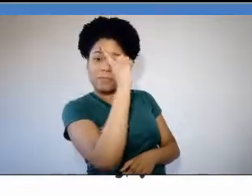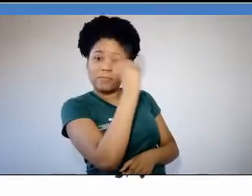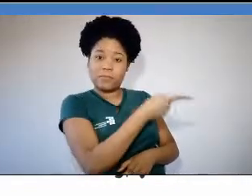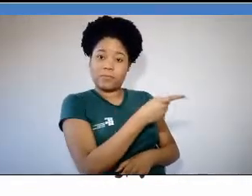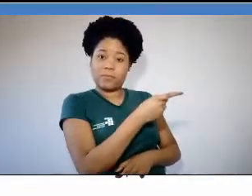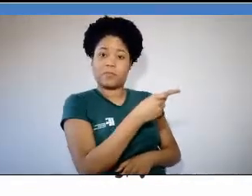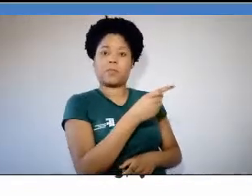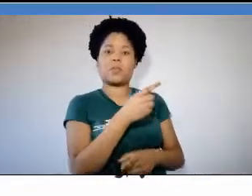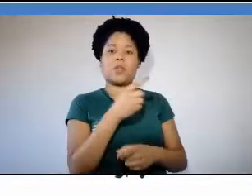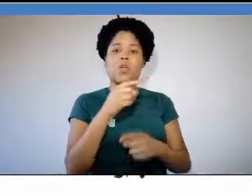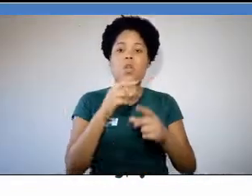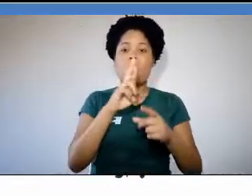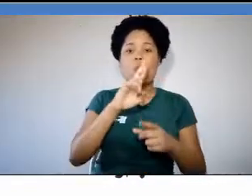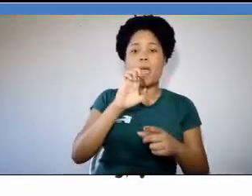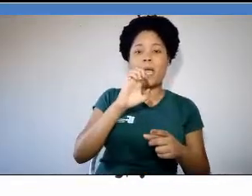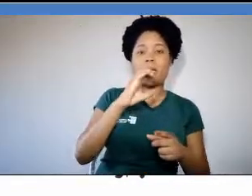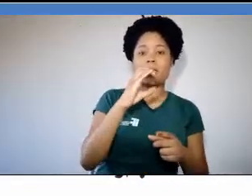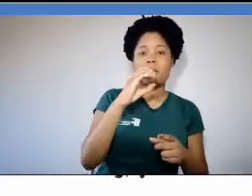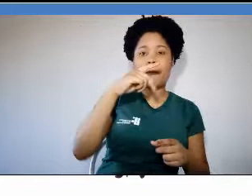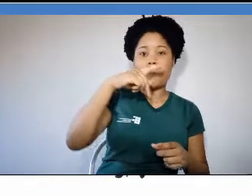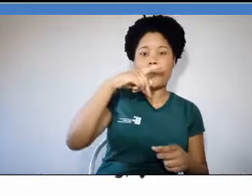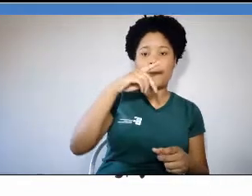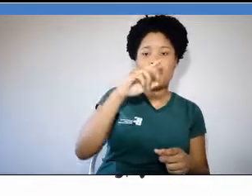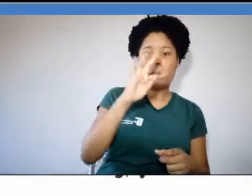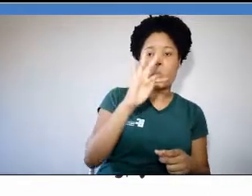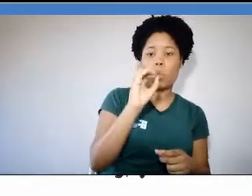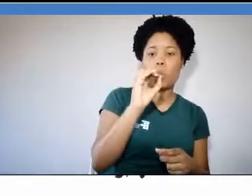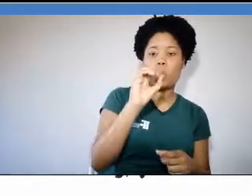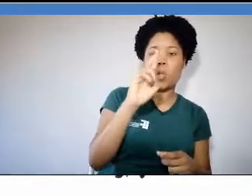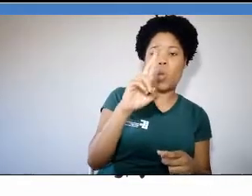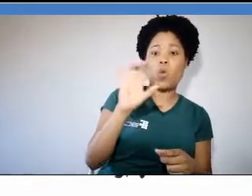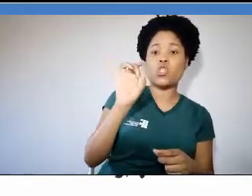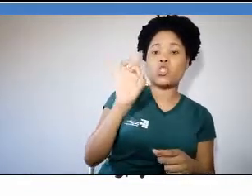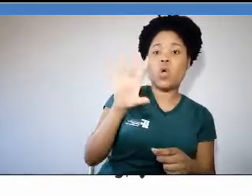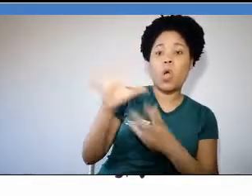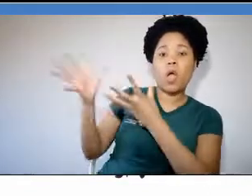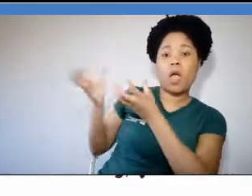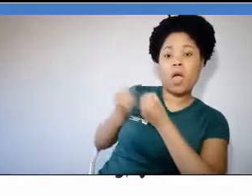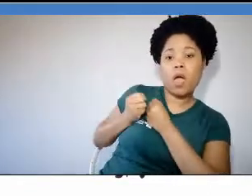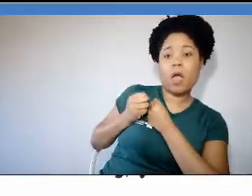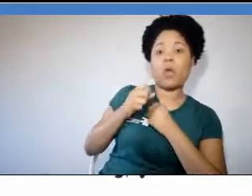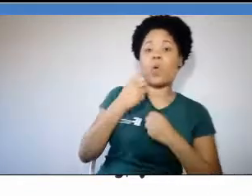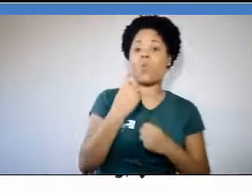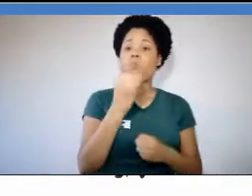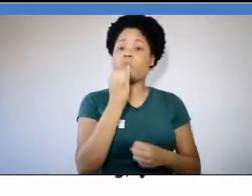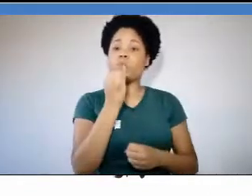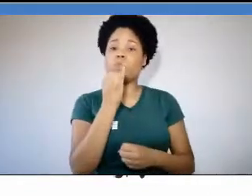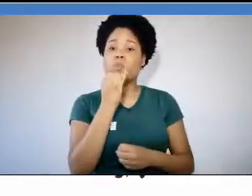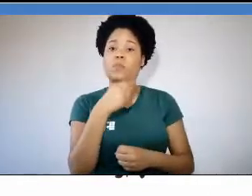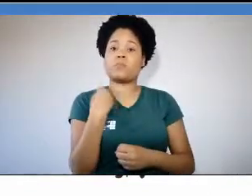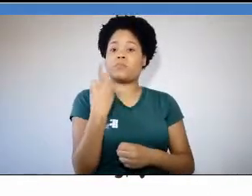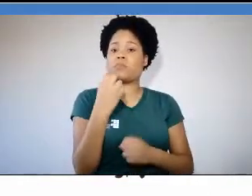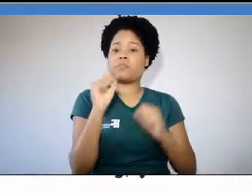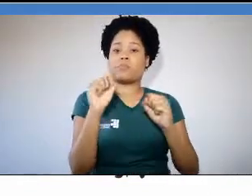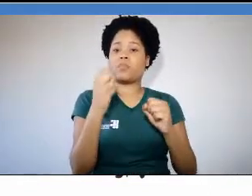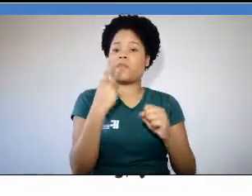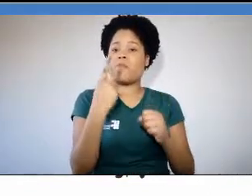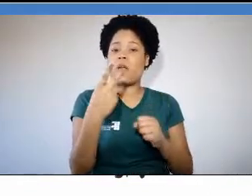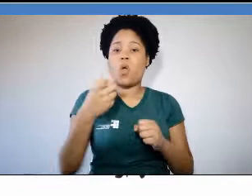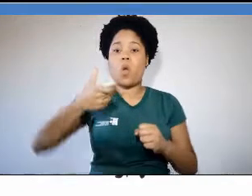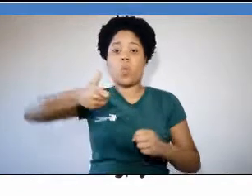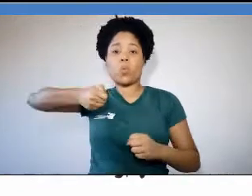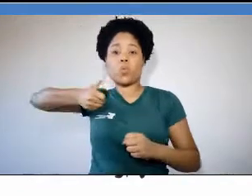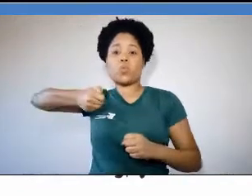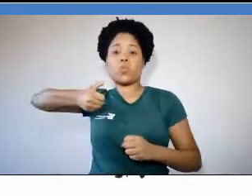dados para o receptor somente recebe. Um exemplo desse tipo de transmissão, nós podemos citar